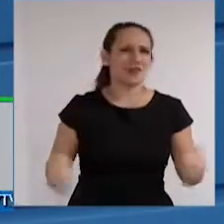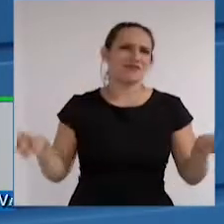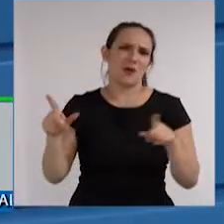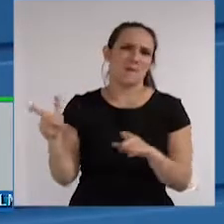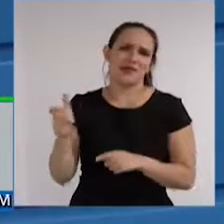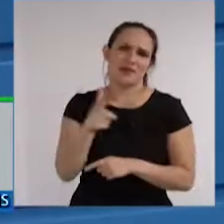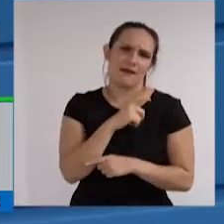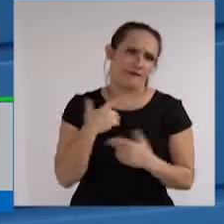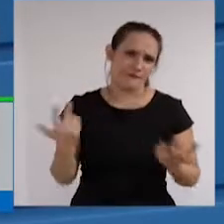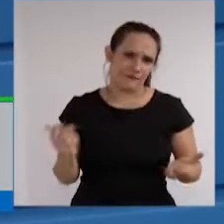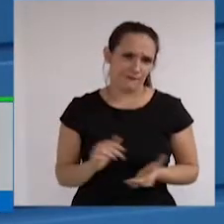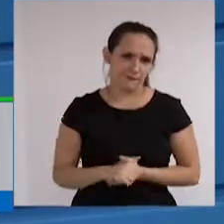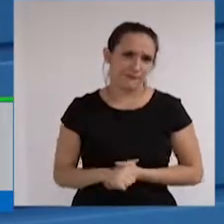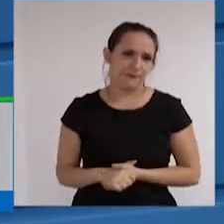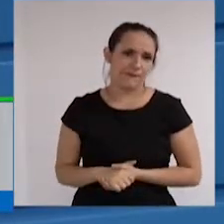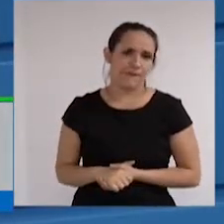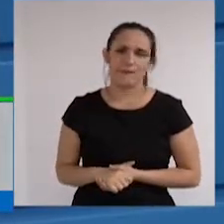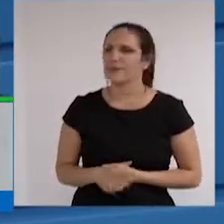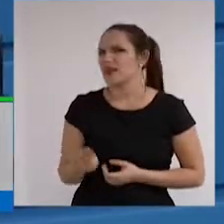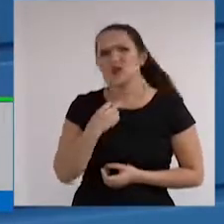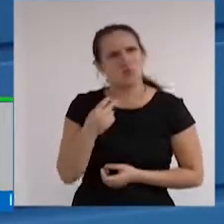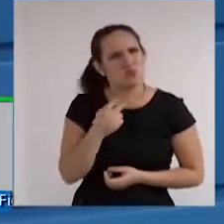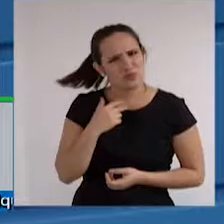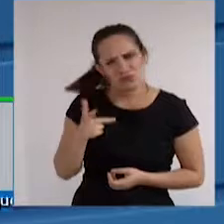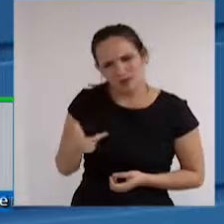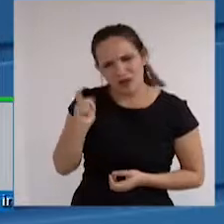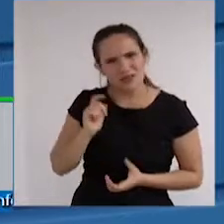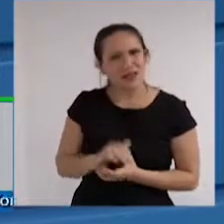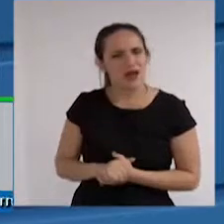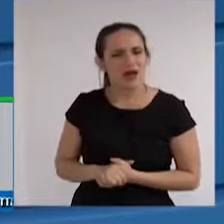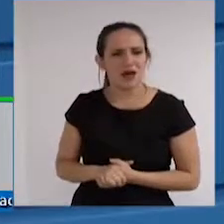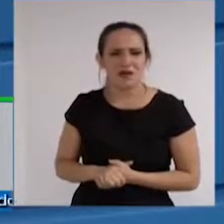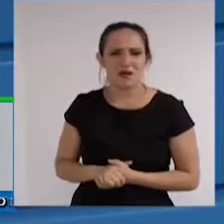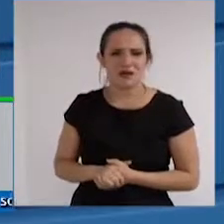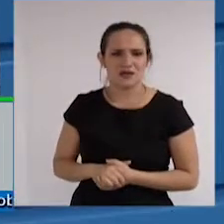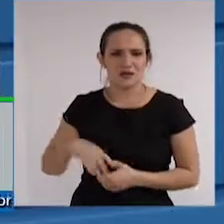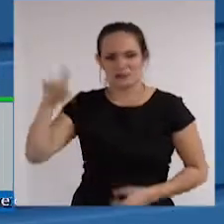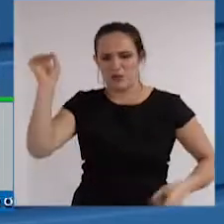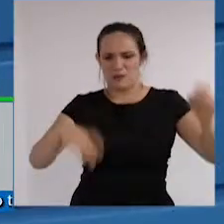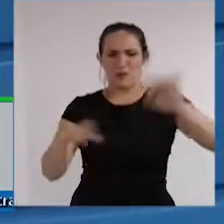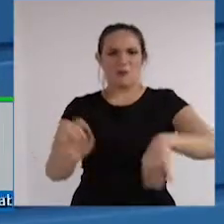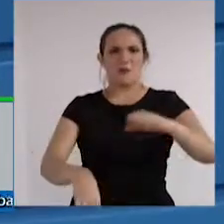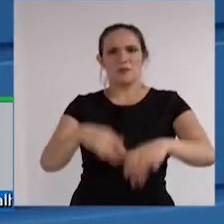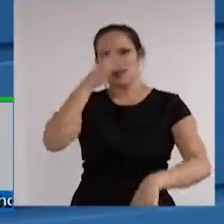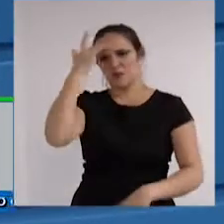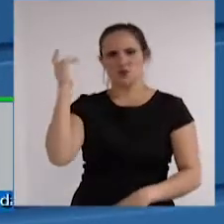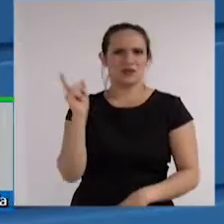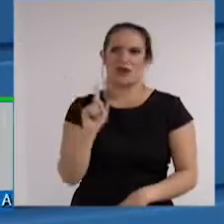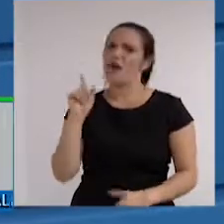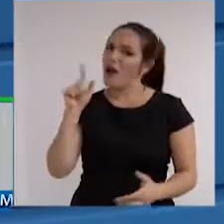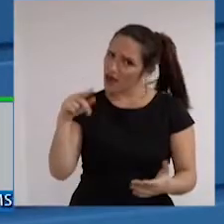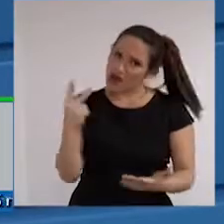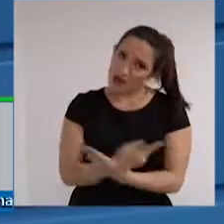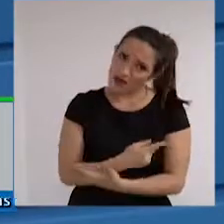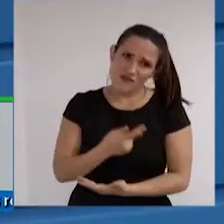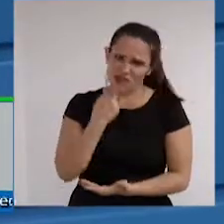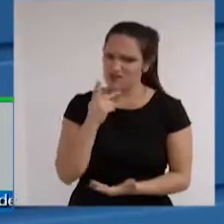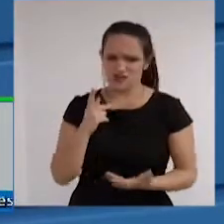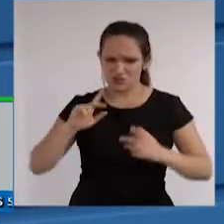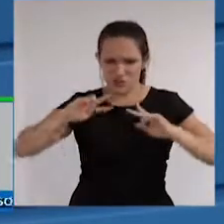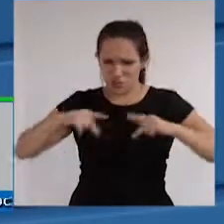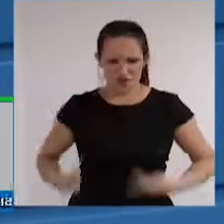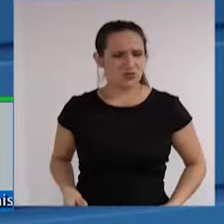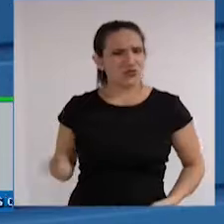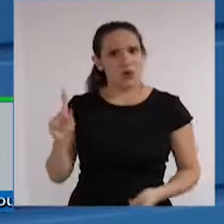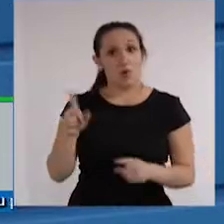na época, aconteceu os assassinatos que aconteceu, jogar em vala comum e sepultar, está errado o que fizeram. É desumano o que